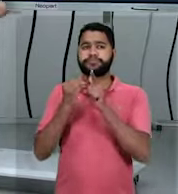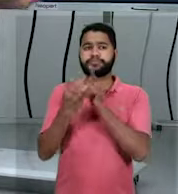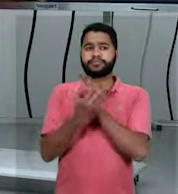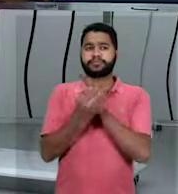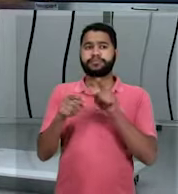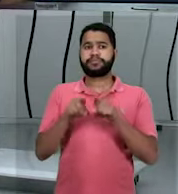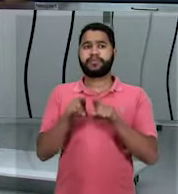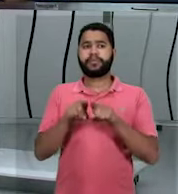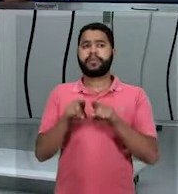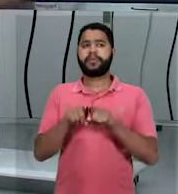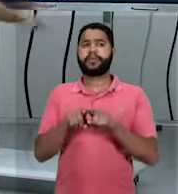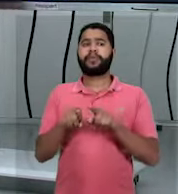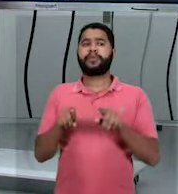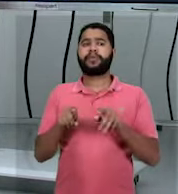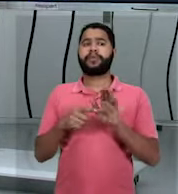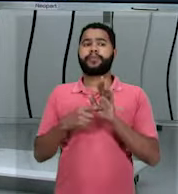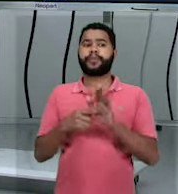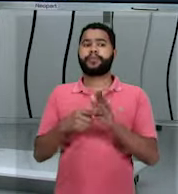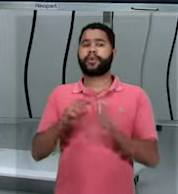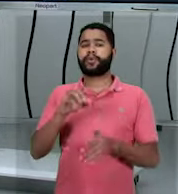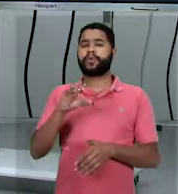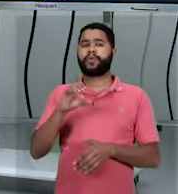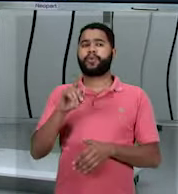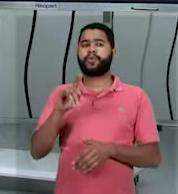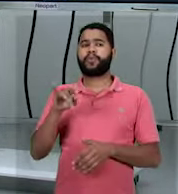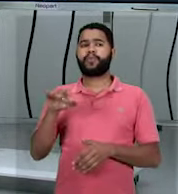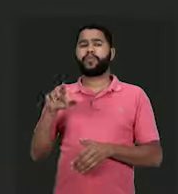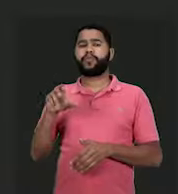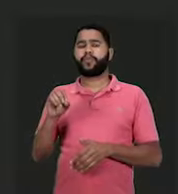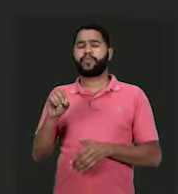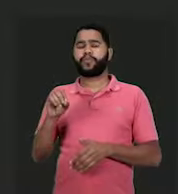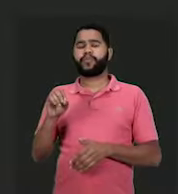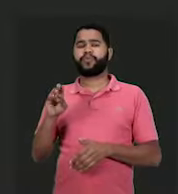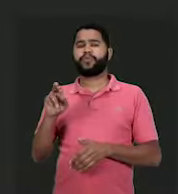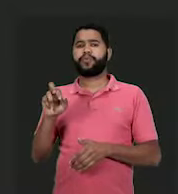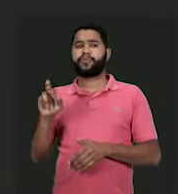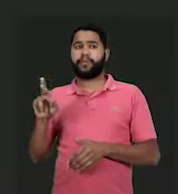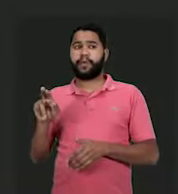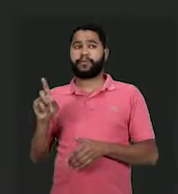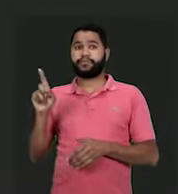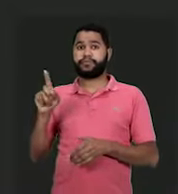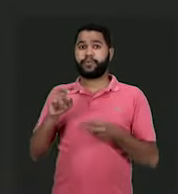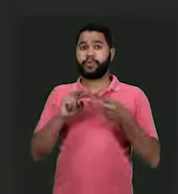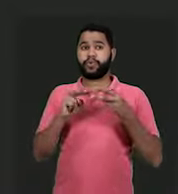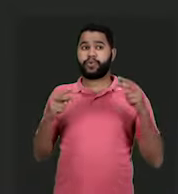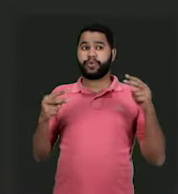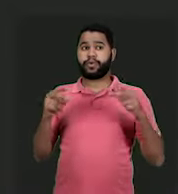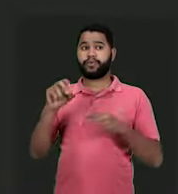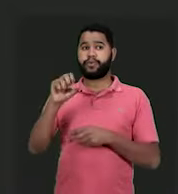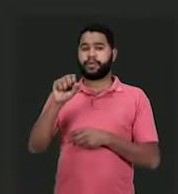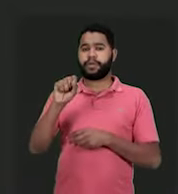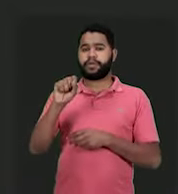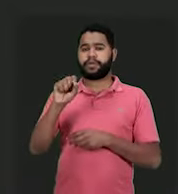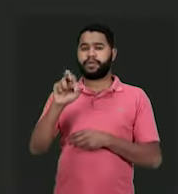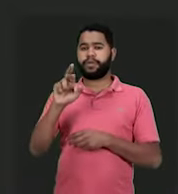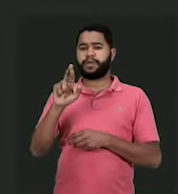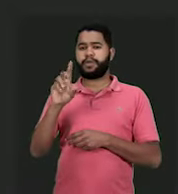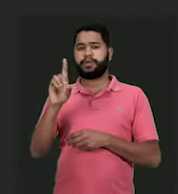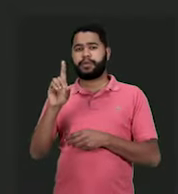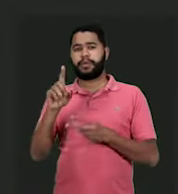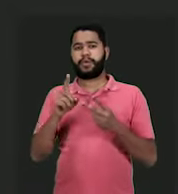corpúsculo de Barr. Então, o que a gente sabe aqui, então? Que o gene SRY, tá? Ou